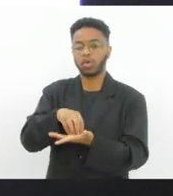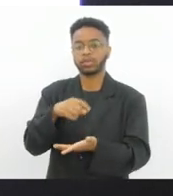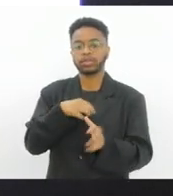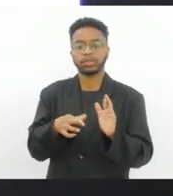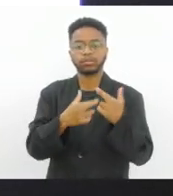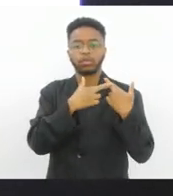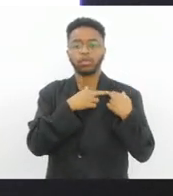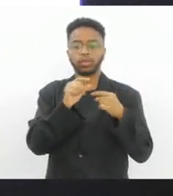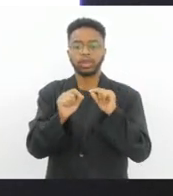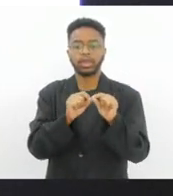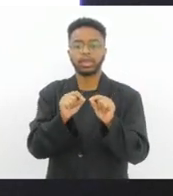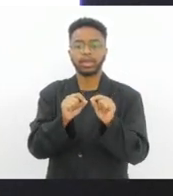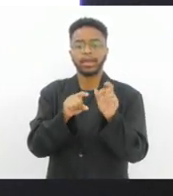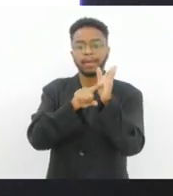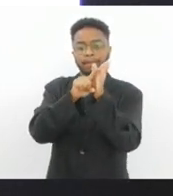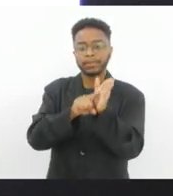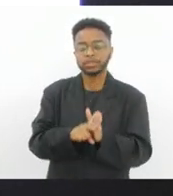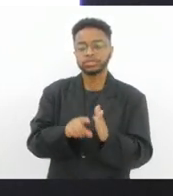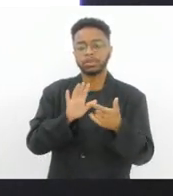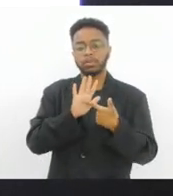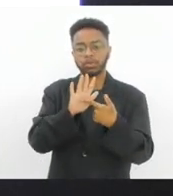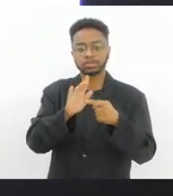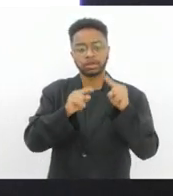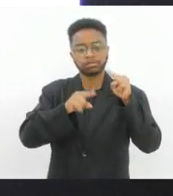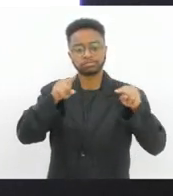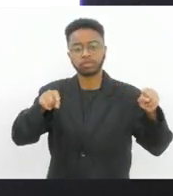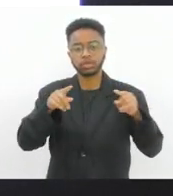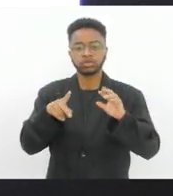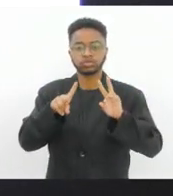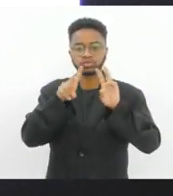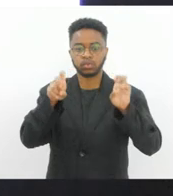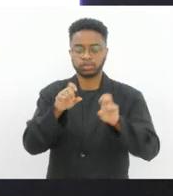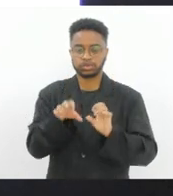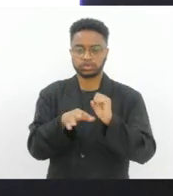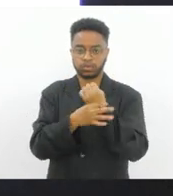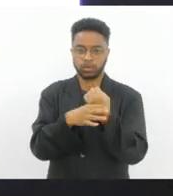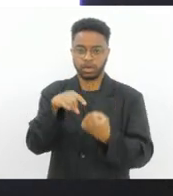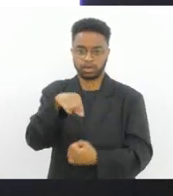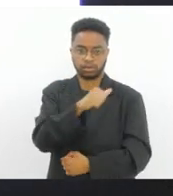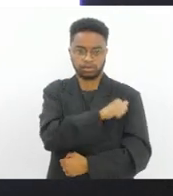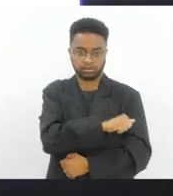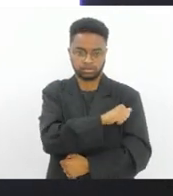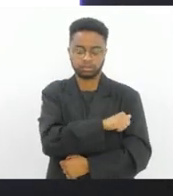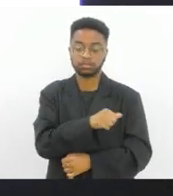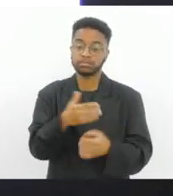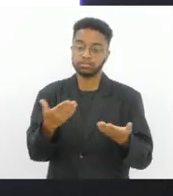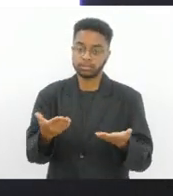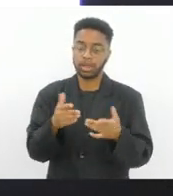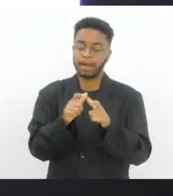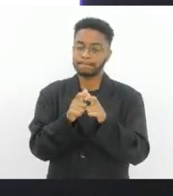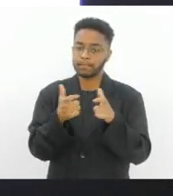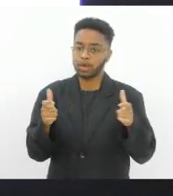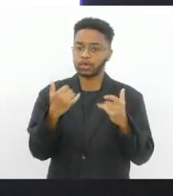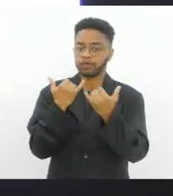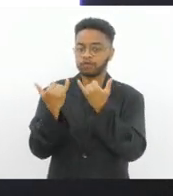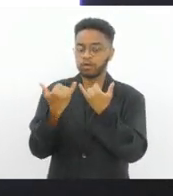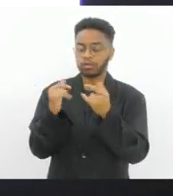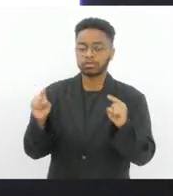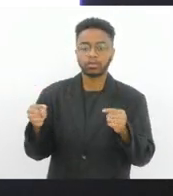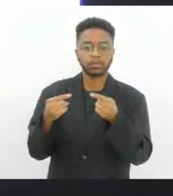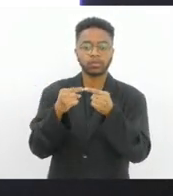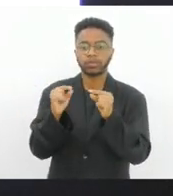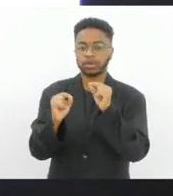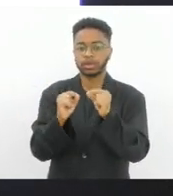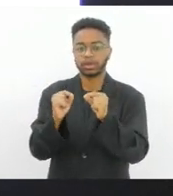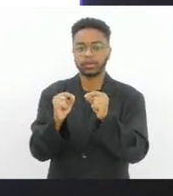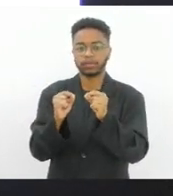pelas estatísticas oficiais de segurança do nosso Estado. Então, a maior parte dos nossos dados, né, grande parte dos nossos dados, é oriundo